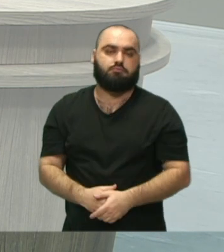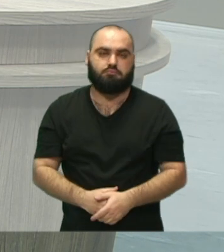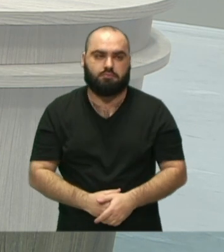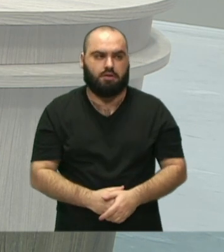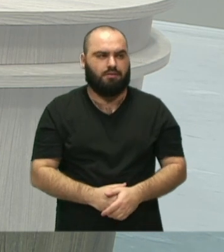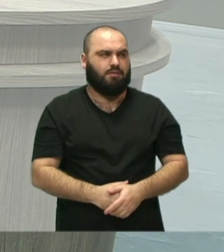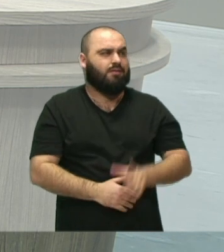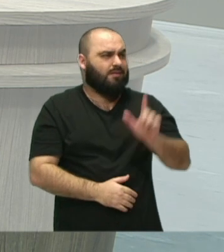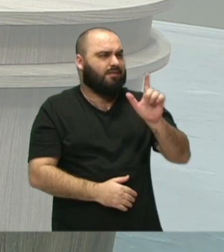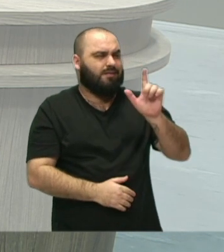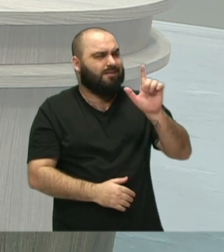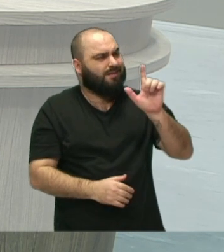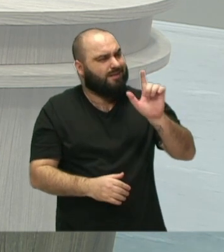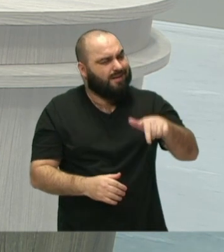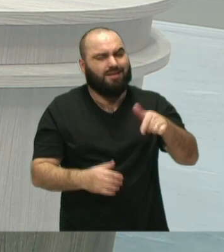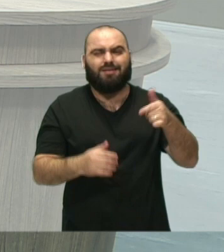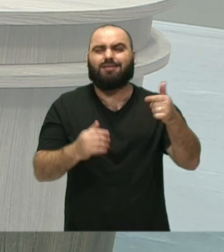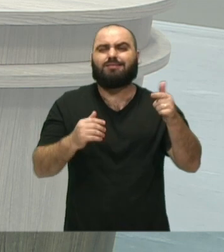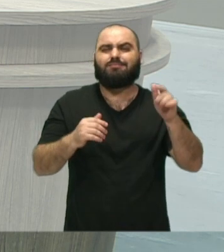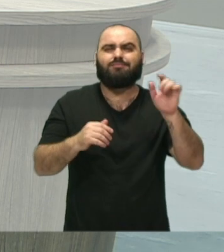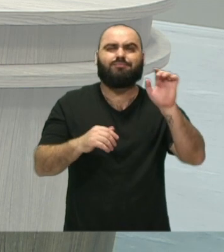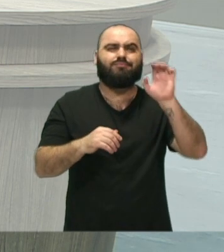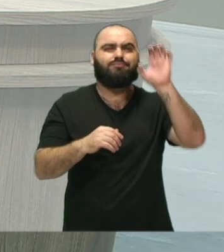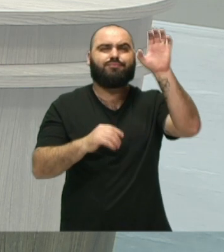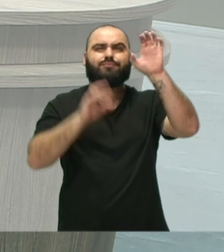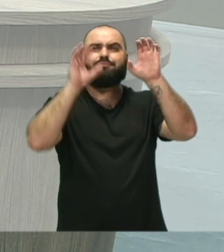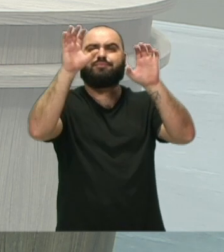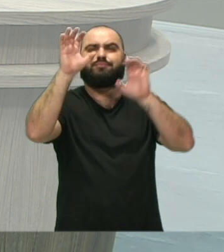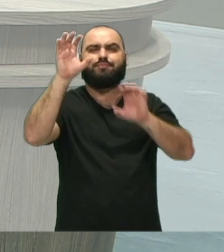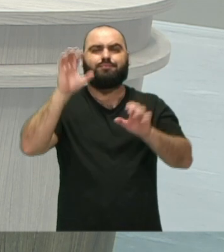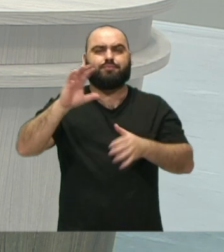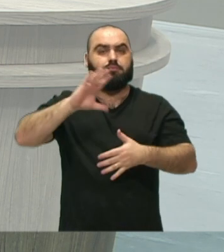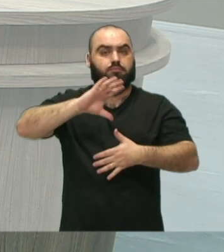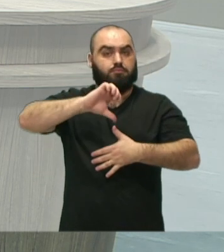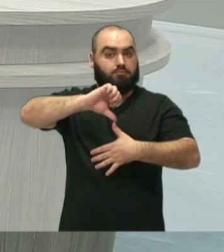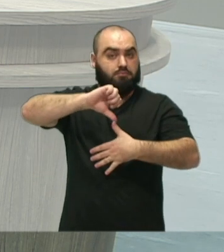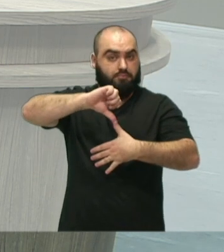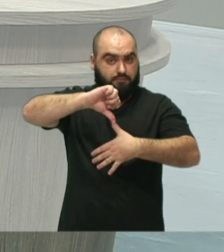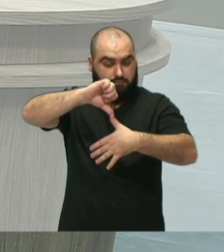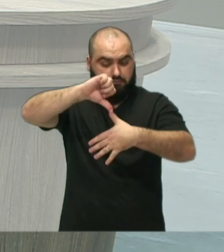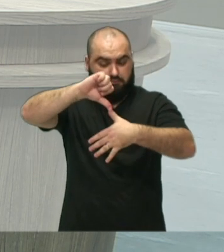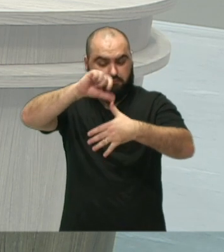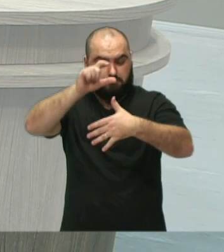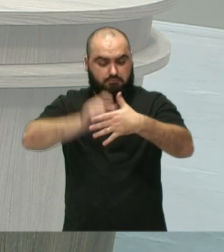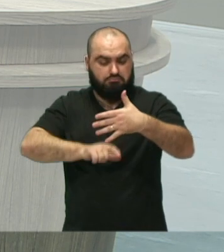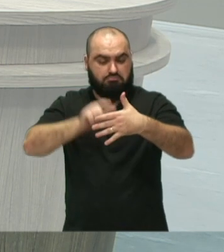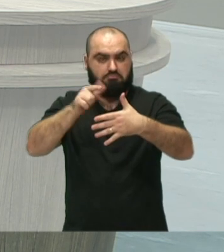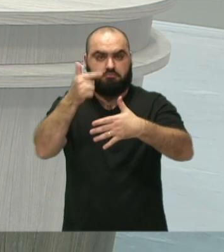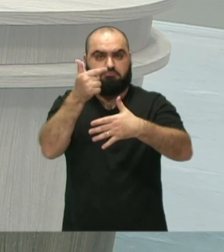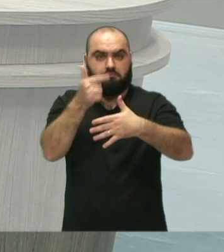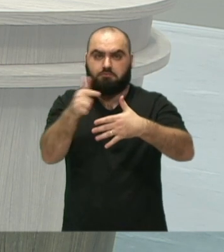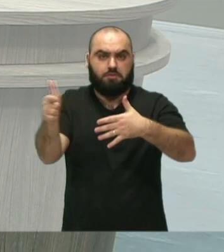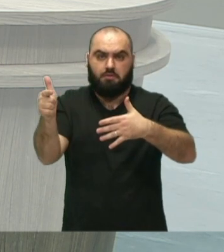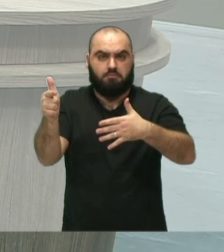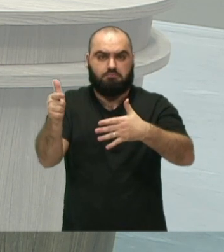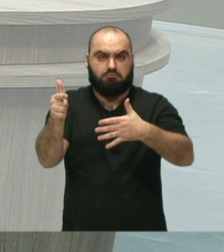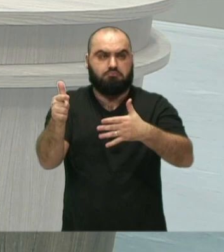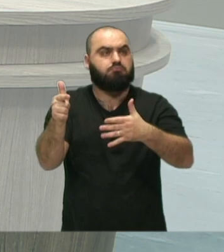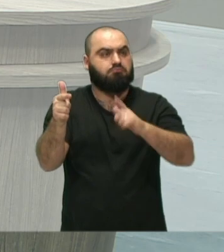Isso é uma coisa que, às vezes, em alguns outros locais da América Latina, não acontece tanto. Eles